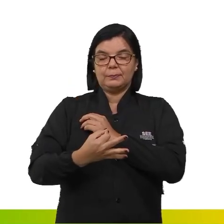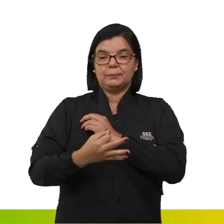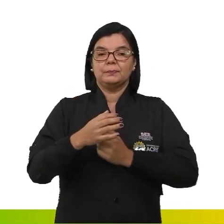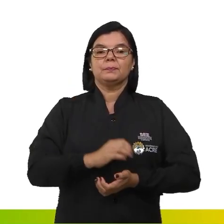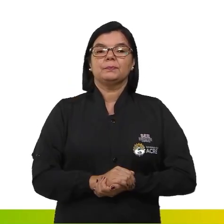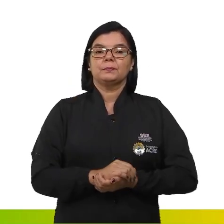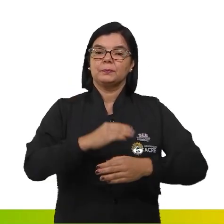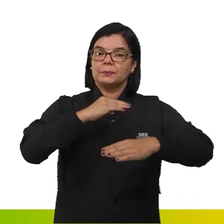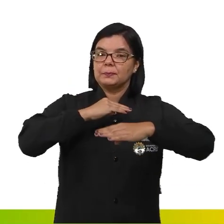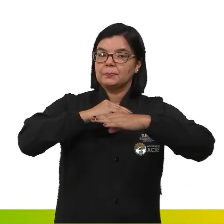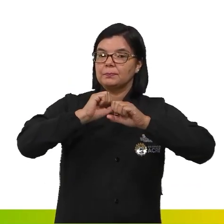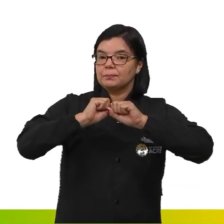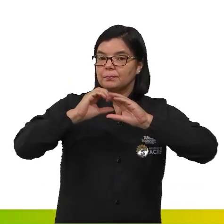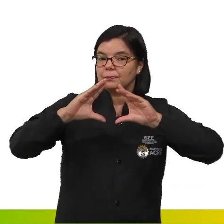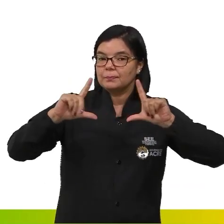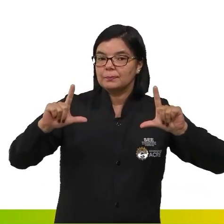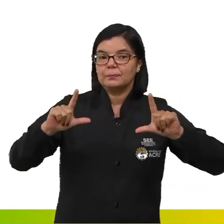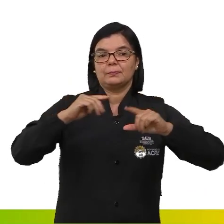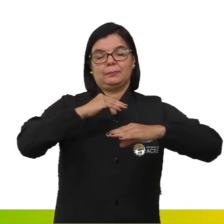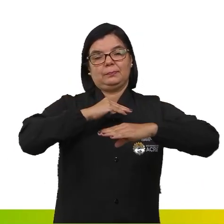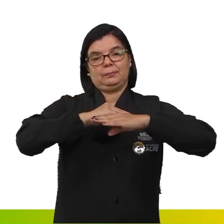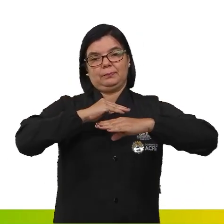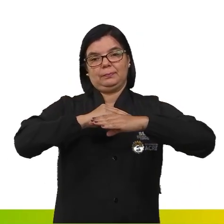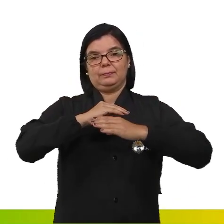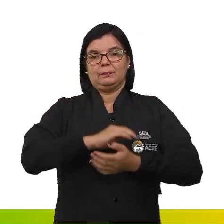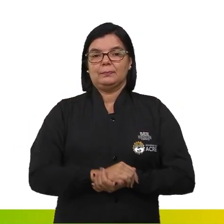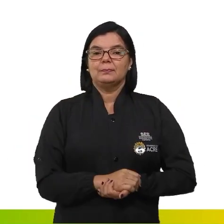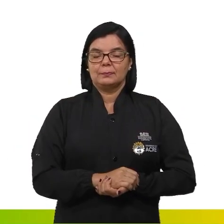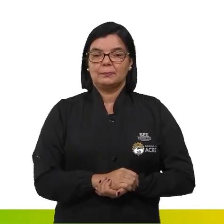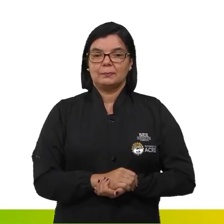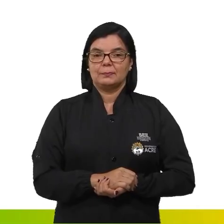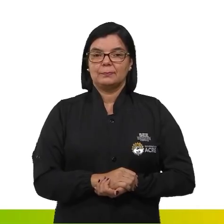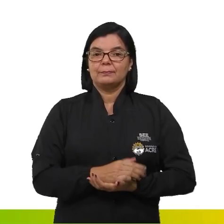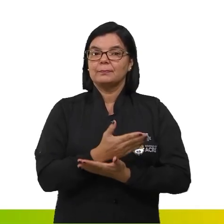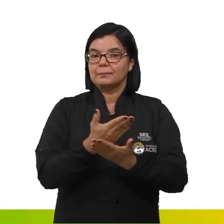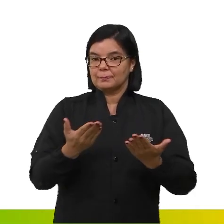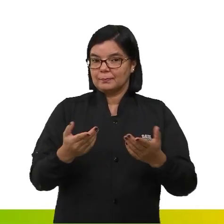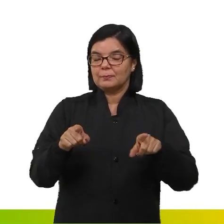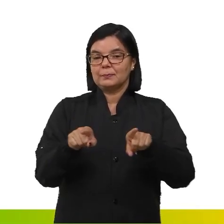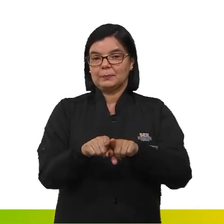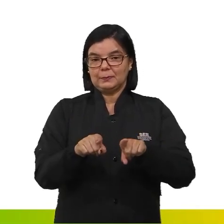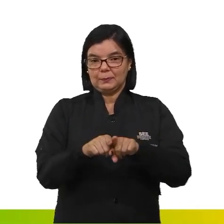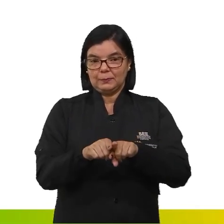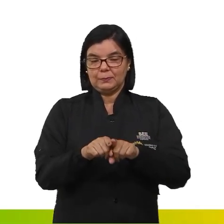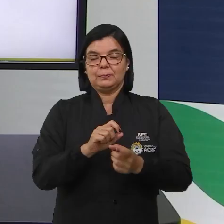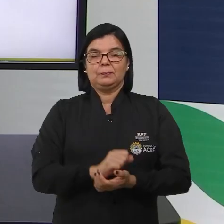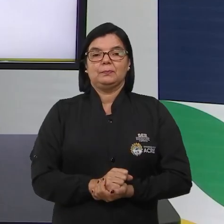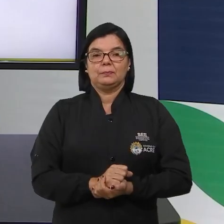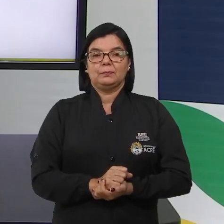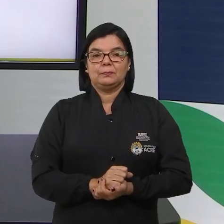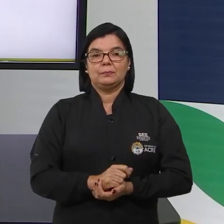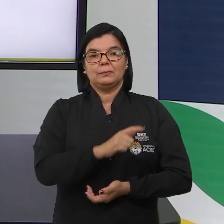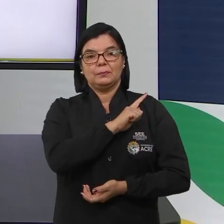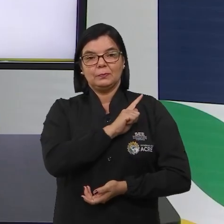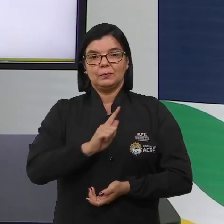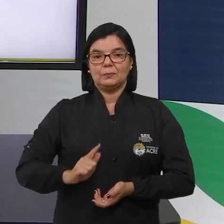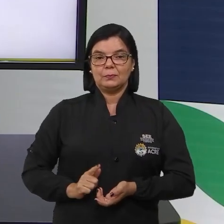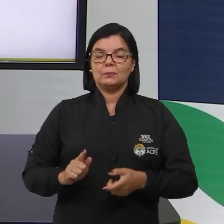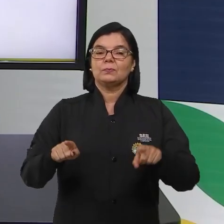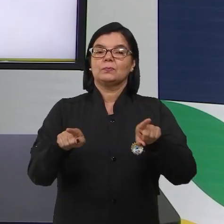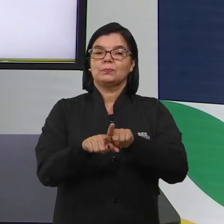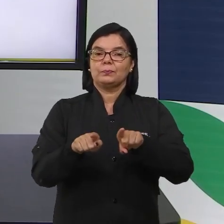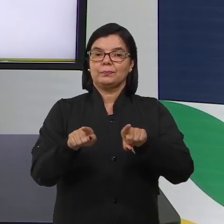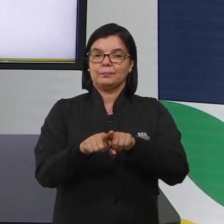honestidade, legalidade, transparência e igualdade. Isso vale tanto para